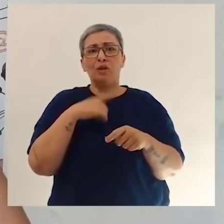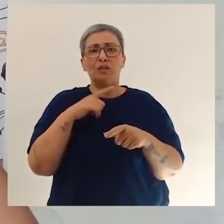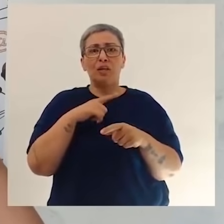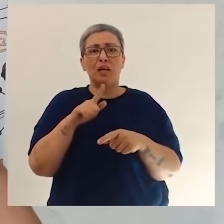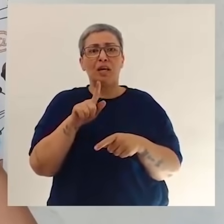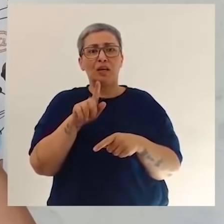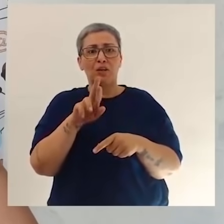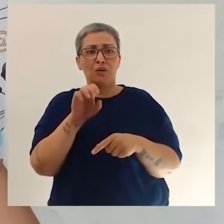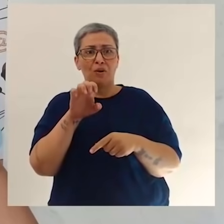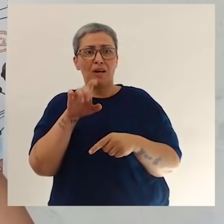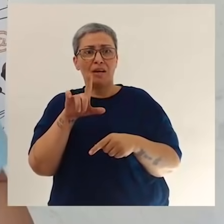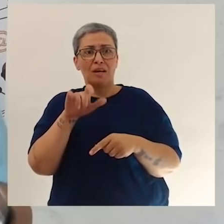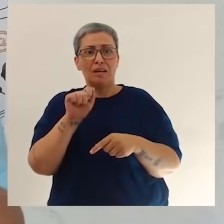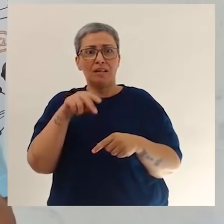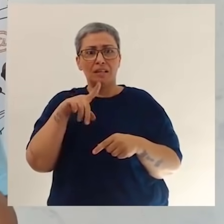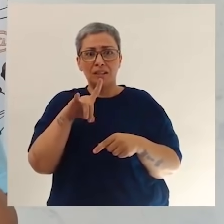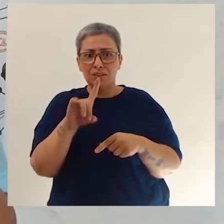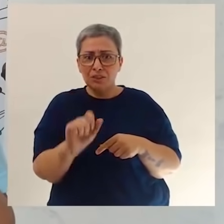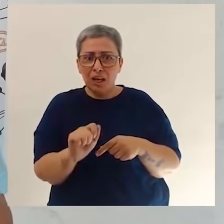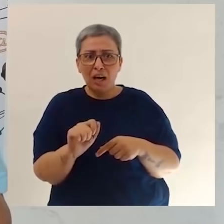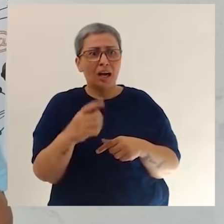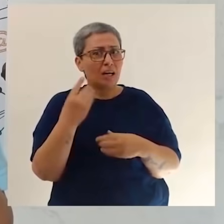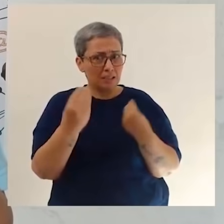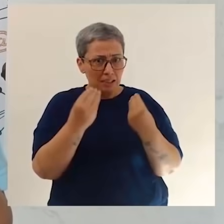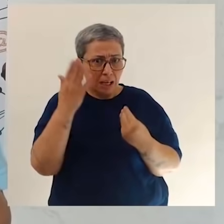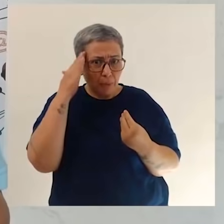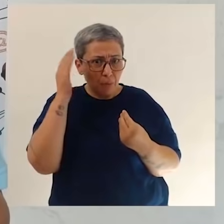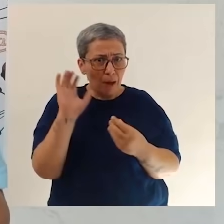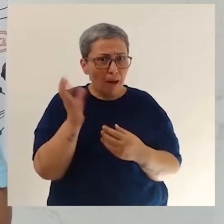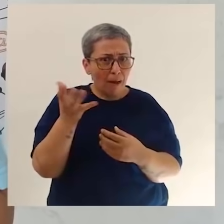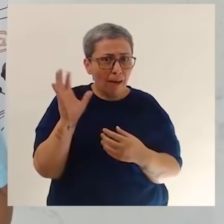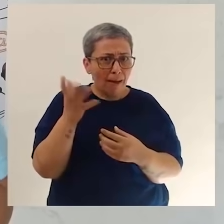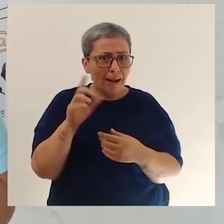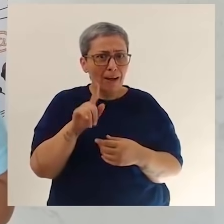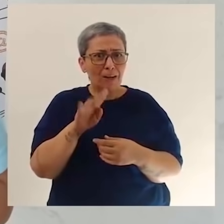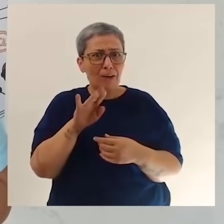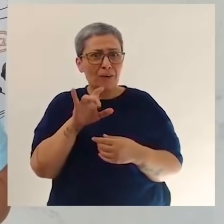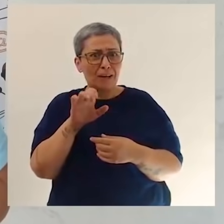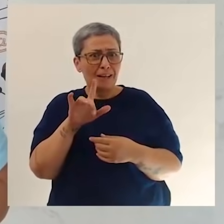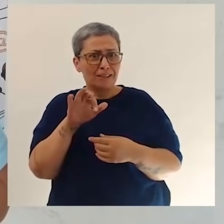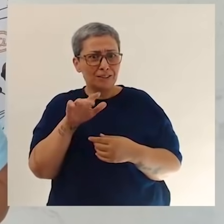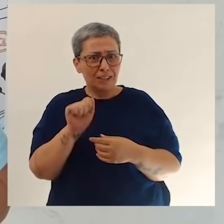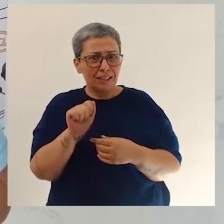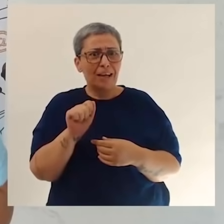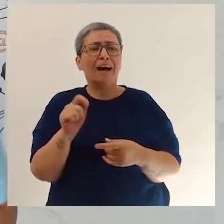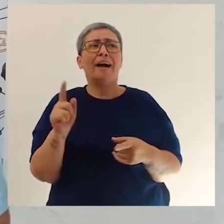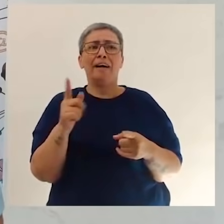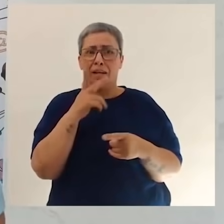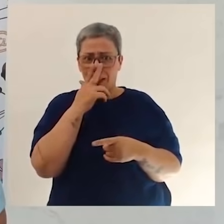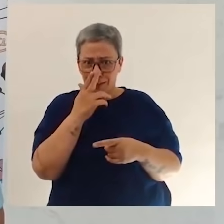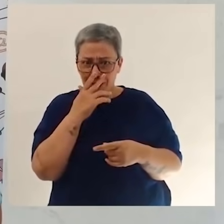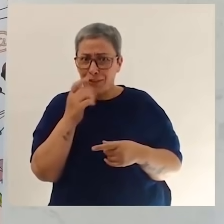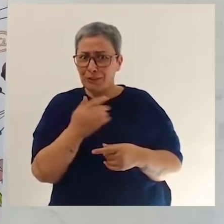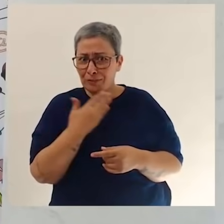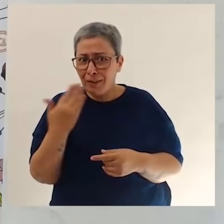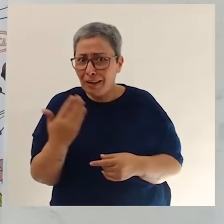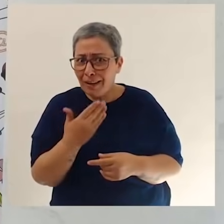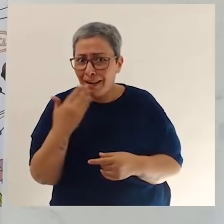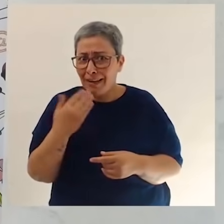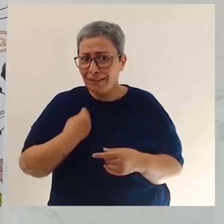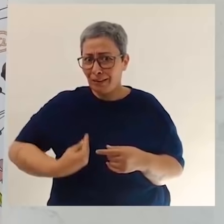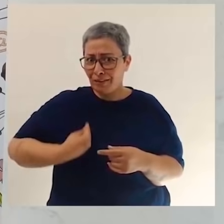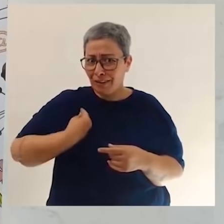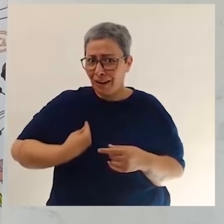a Groenlândia. Alguém sabe me dizer como é o clima na Groenlândia? Acha que seria